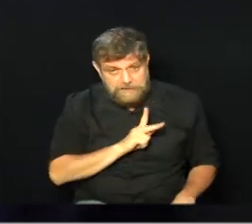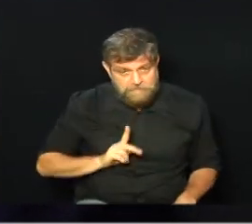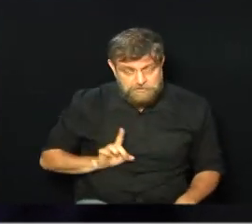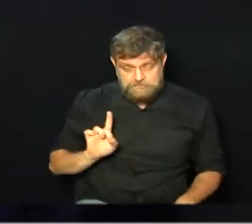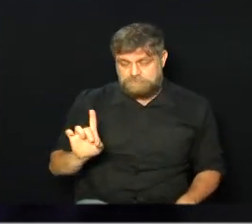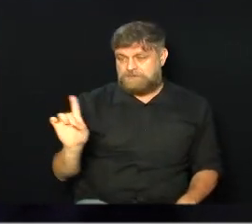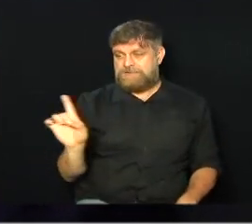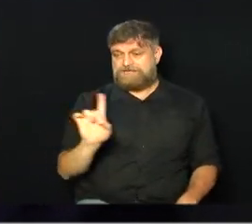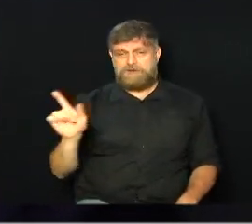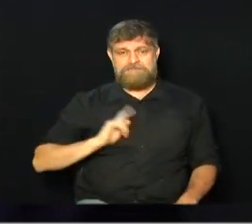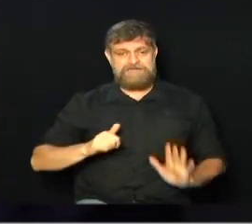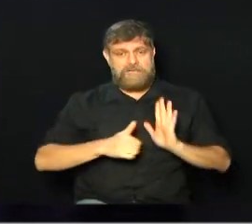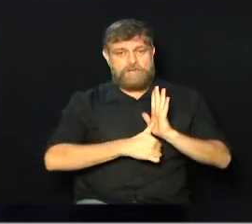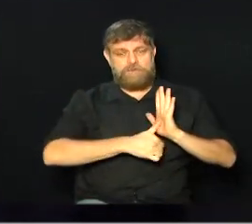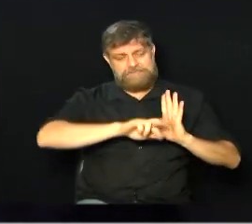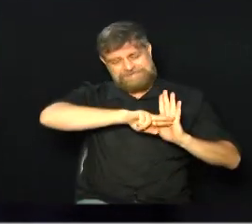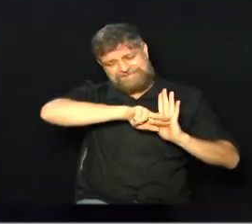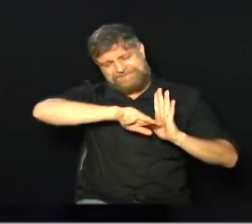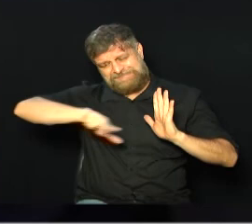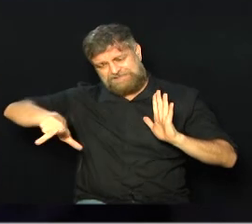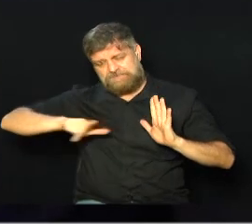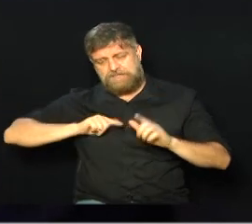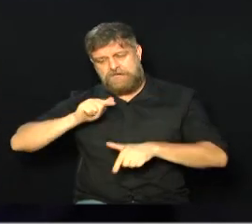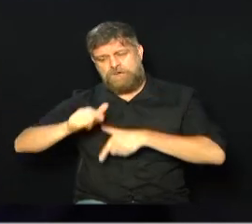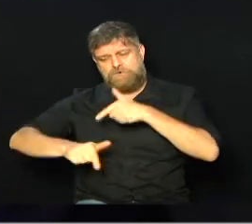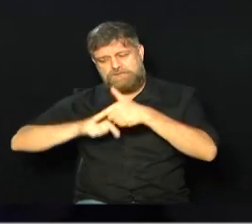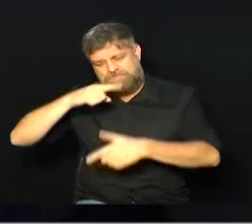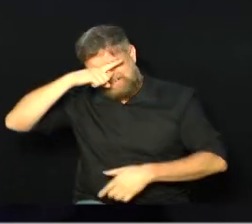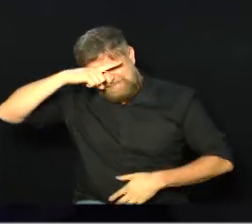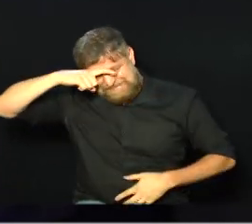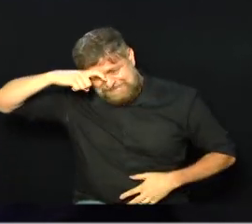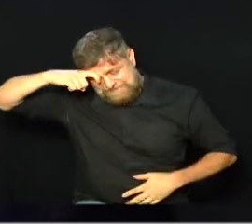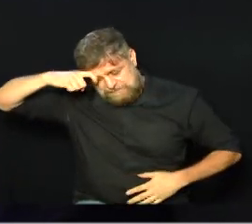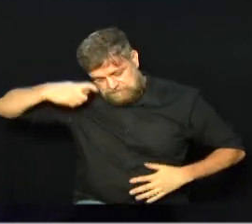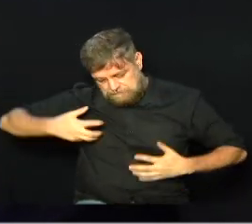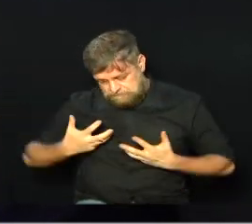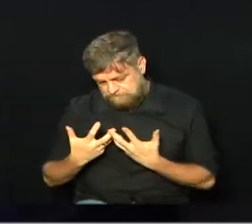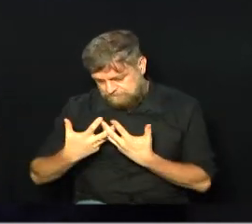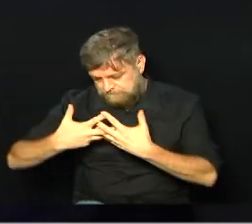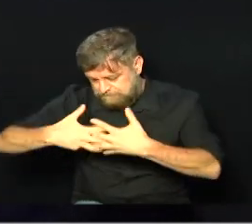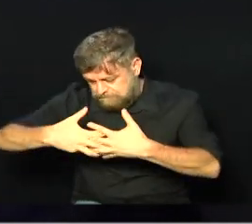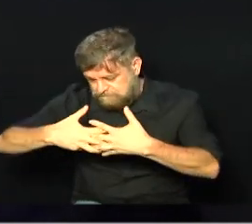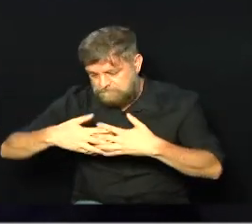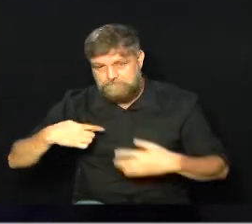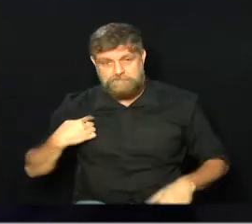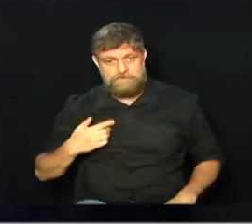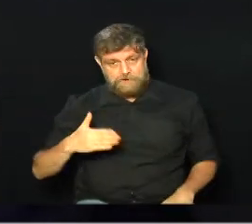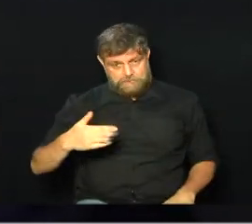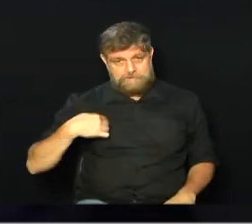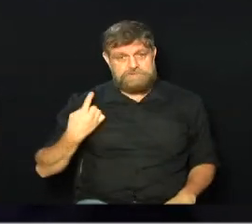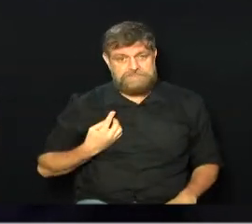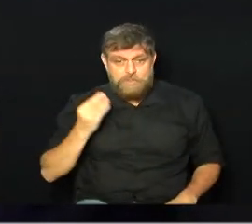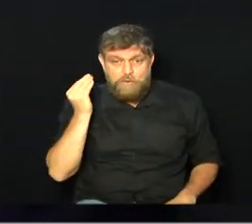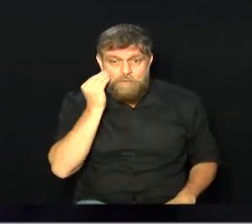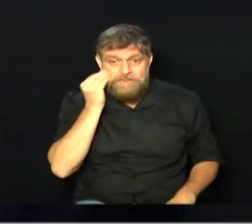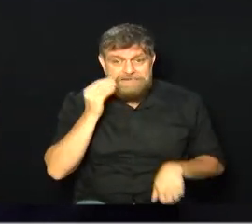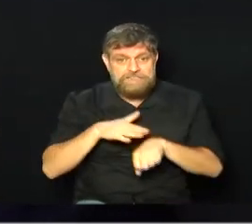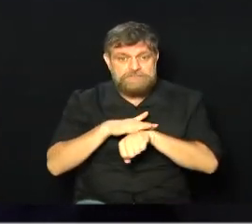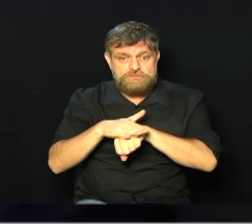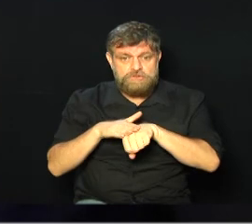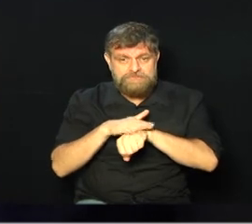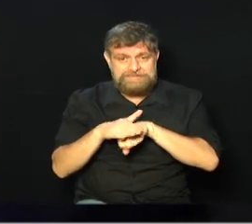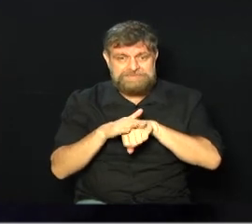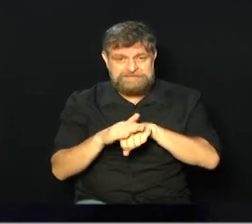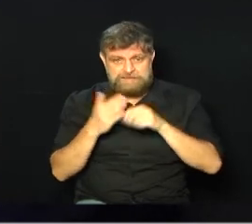em outros clubes, é um trabalho muito difícil de ser executado. Então, quando a gente tem uma oportunidade de conversar assim